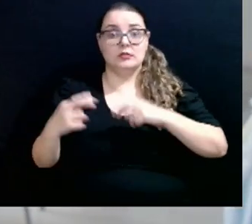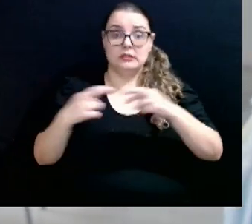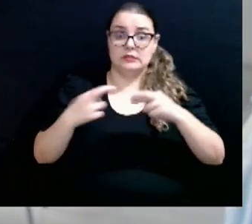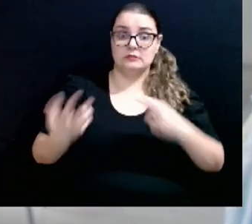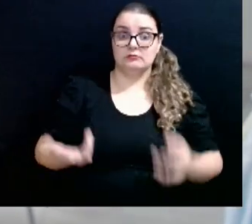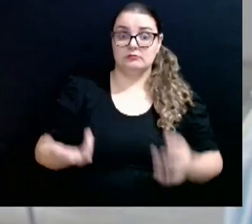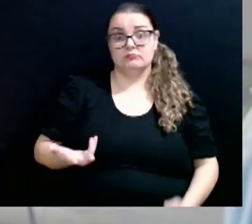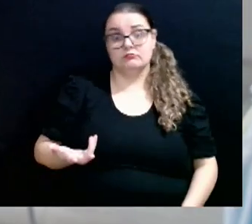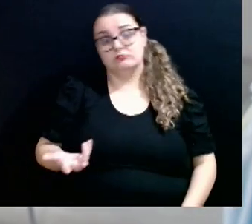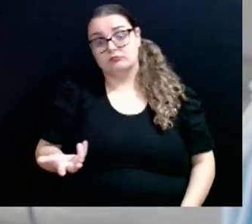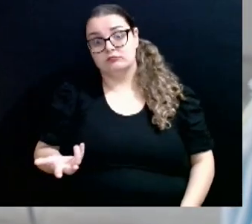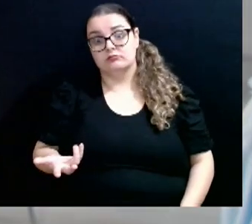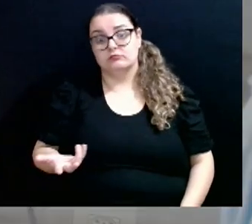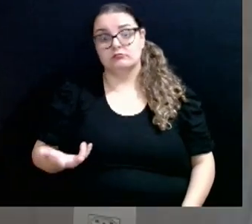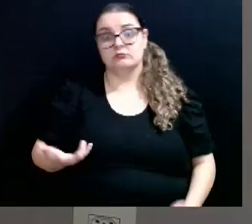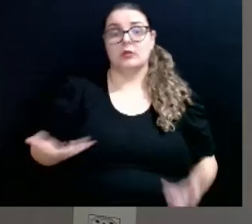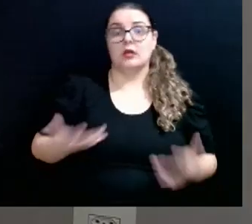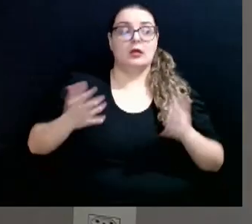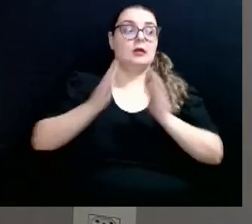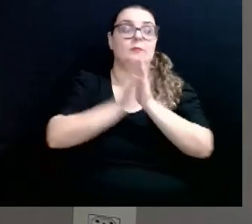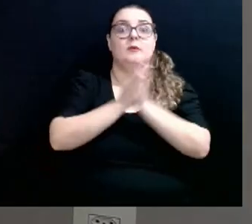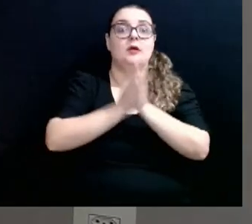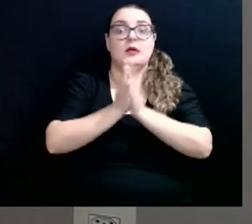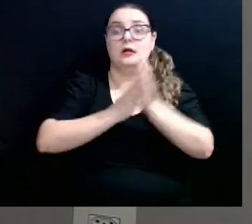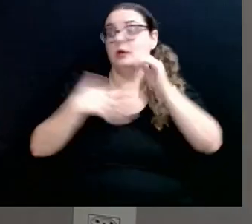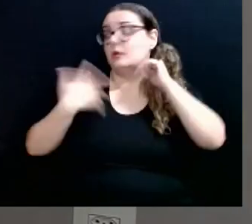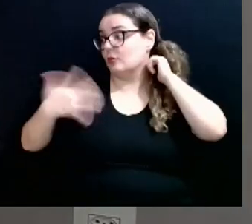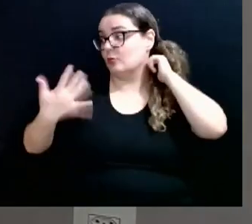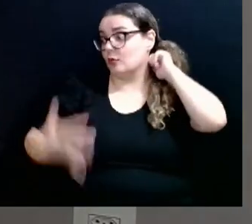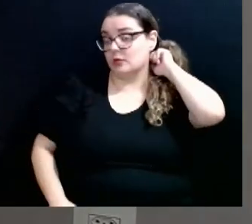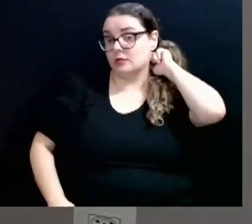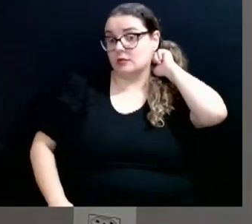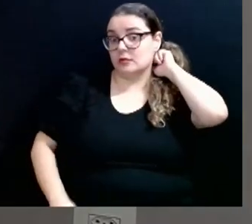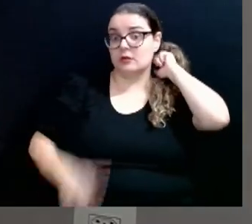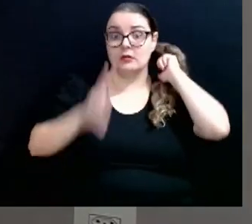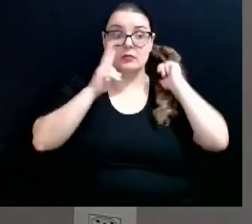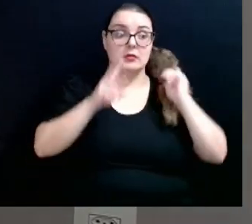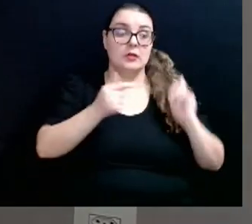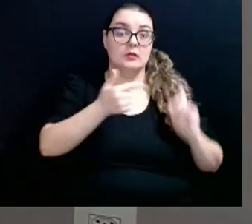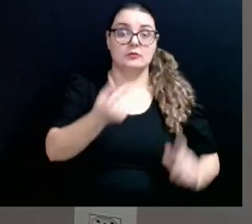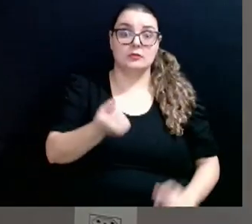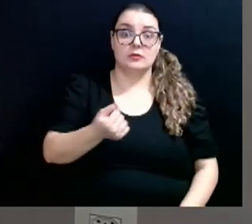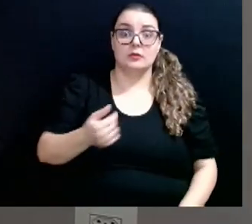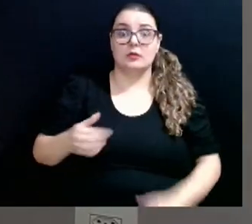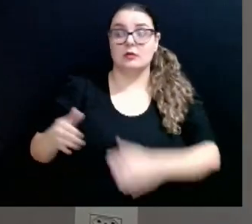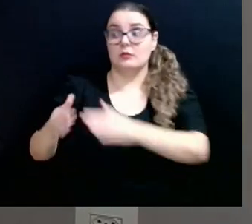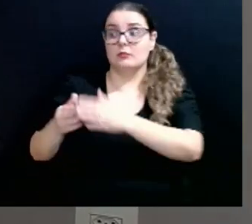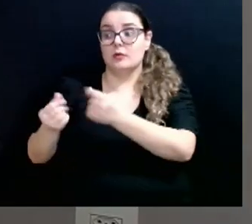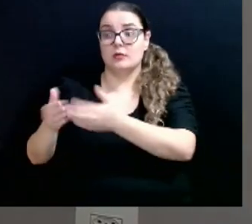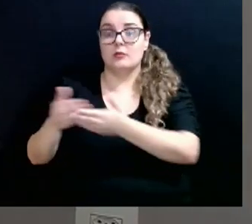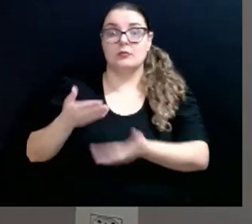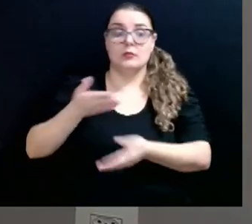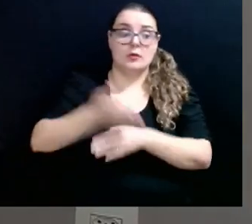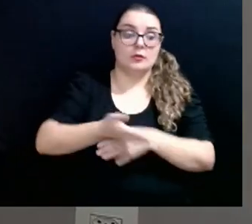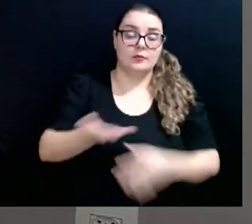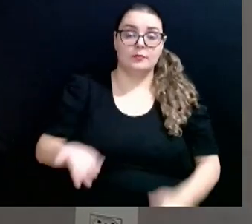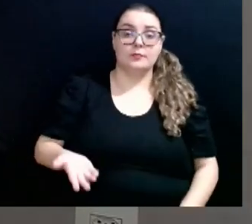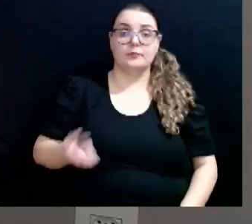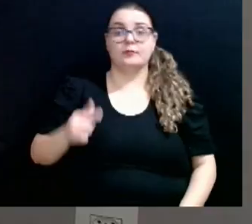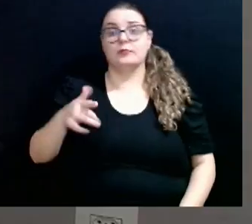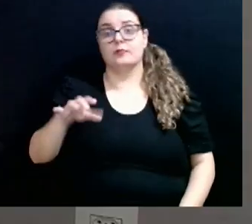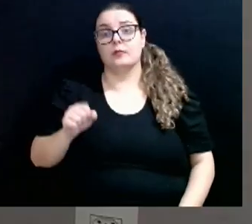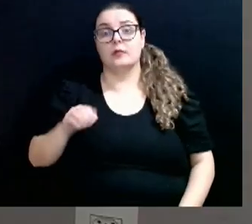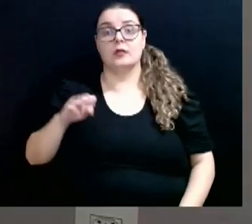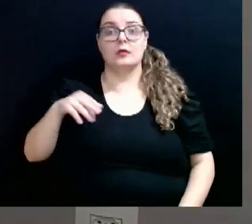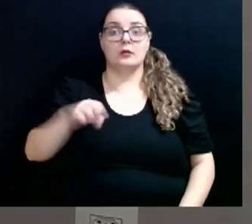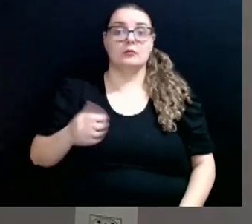a empolgação. A pessoa gosta, vê, não tem, muitas vezes se endivida, pega um dinheiro caro para participar de um leilão de bens e às vezes essa